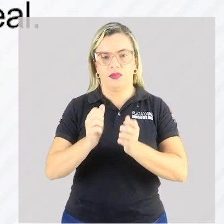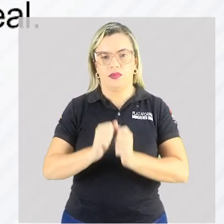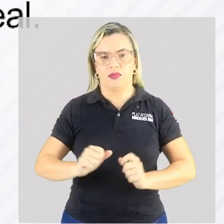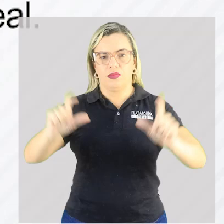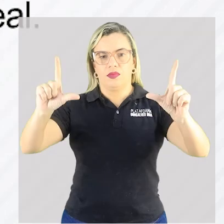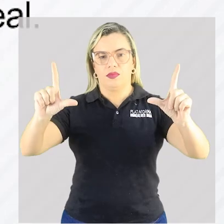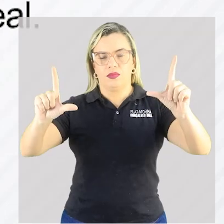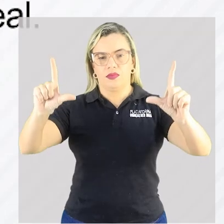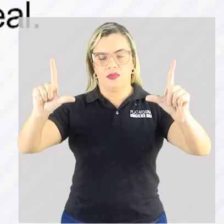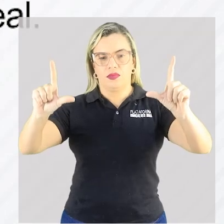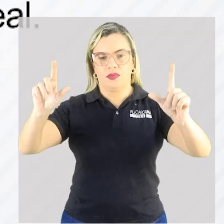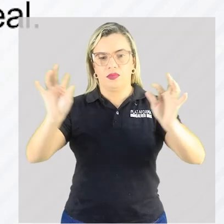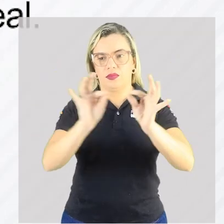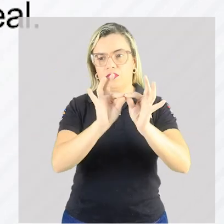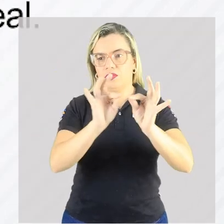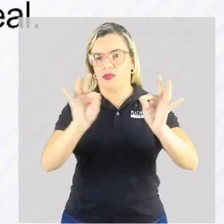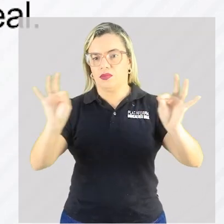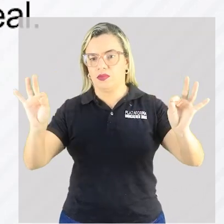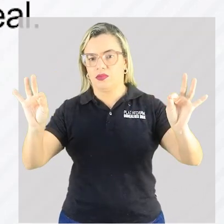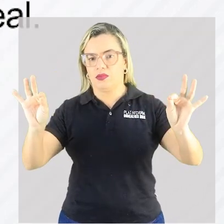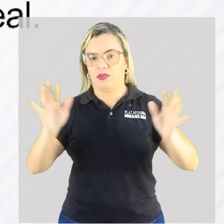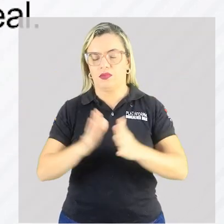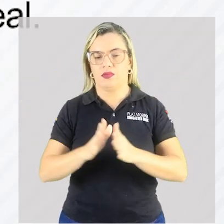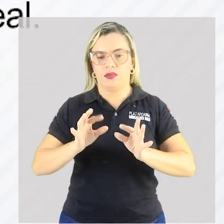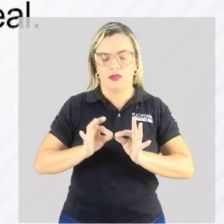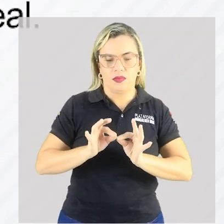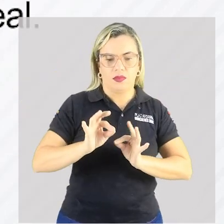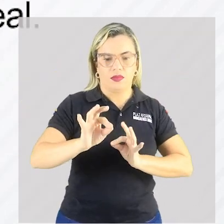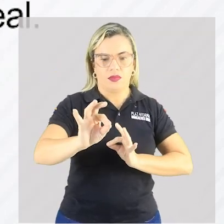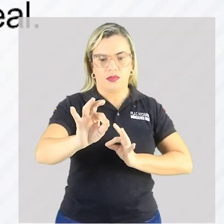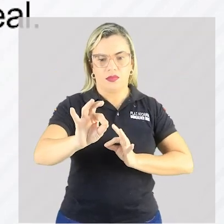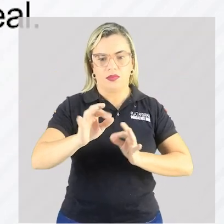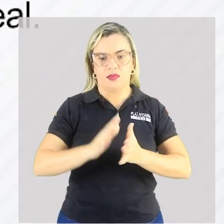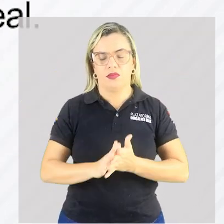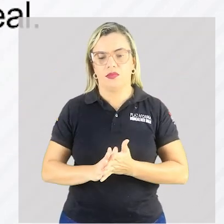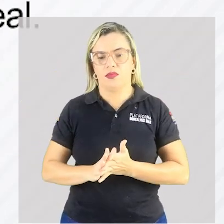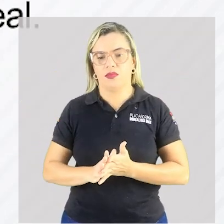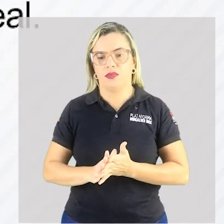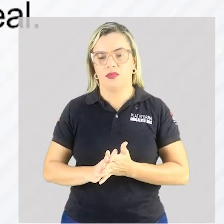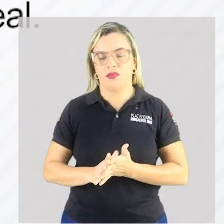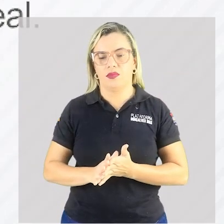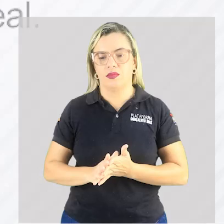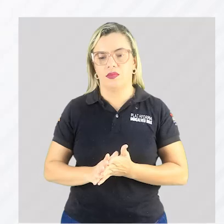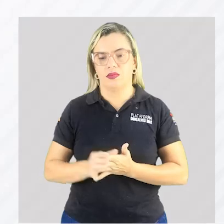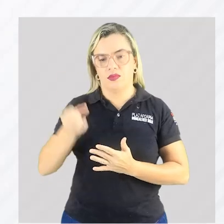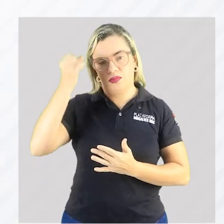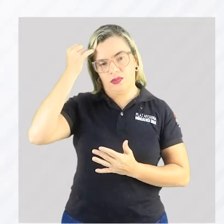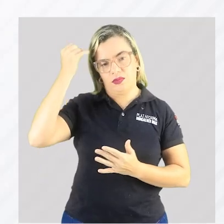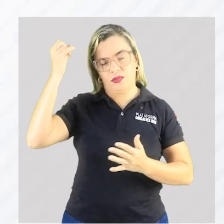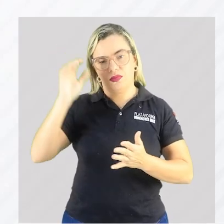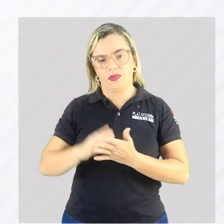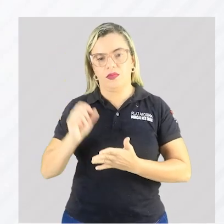tamanho da tela, medida em polegada, e a distância o quê? Real.